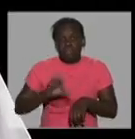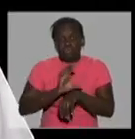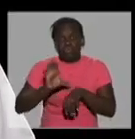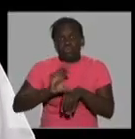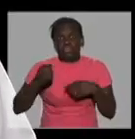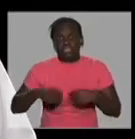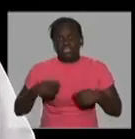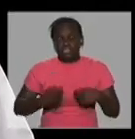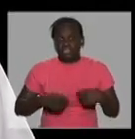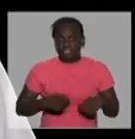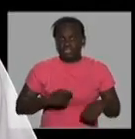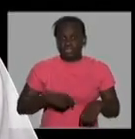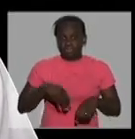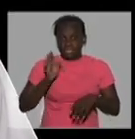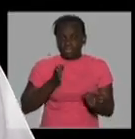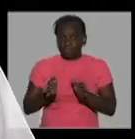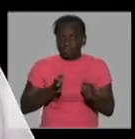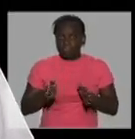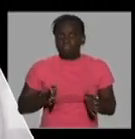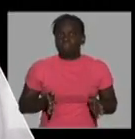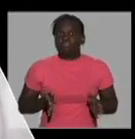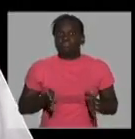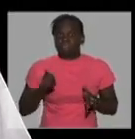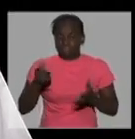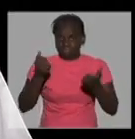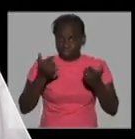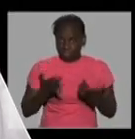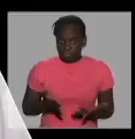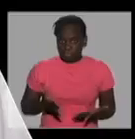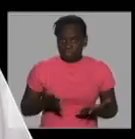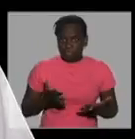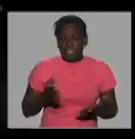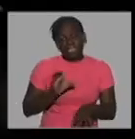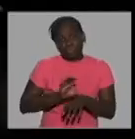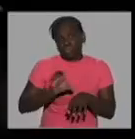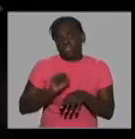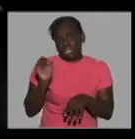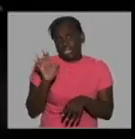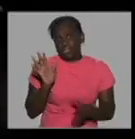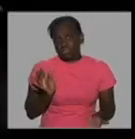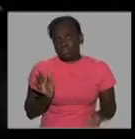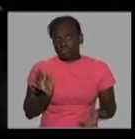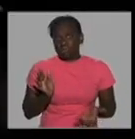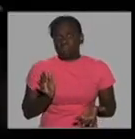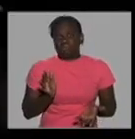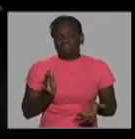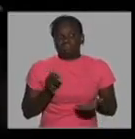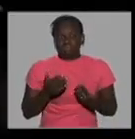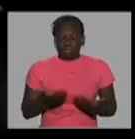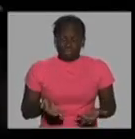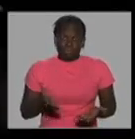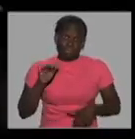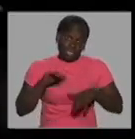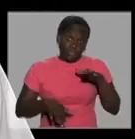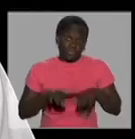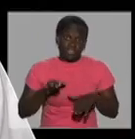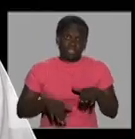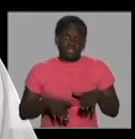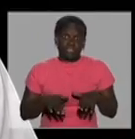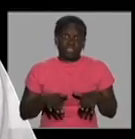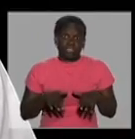cursos de uma maneira mais acessível, né? Como você falou... São caros os cursos? Os cursos são caros, né?